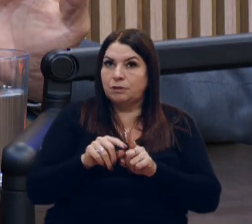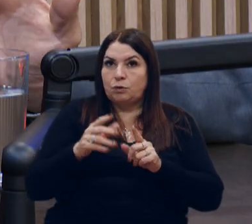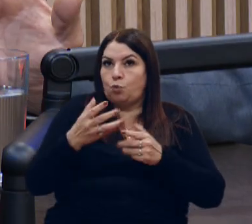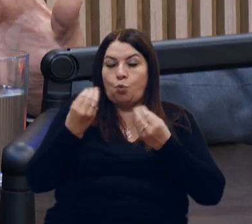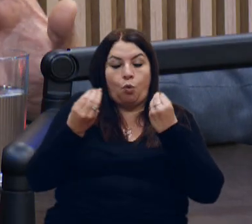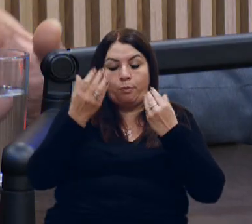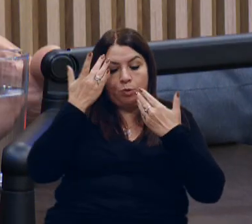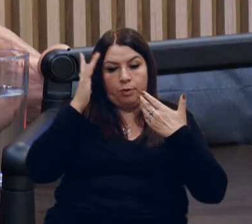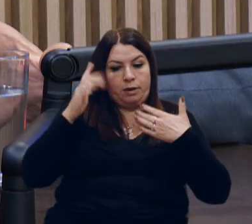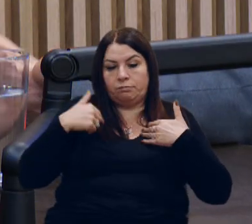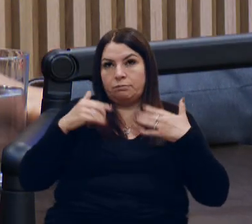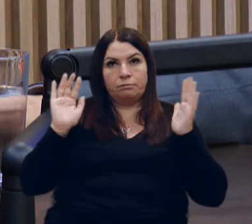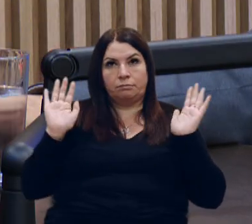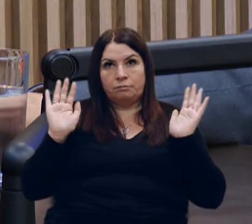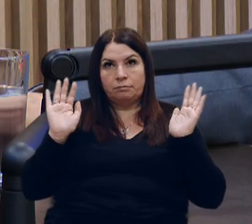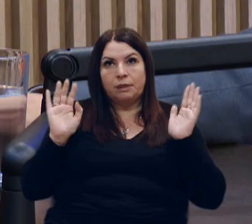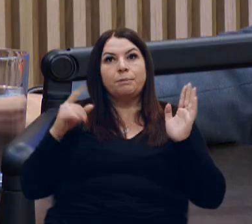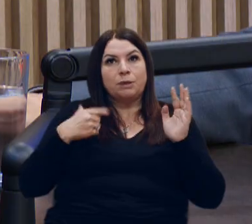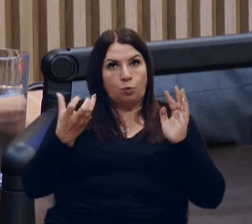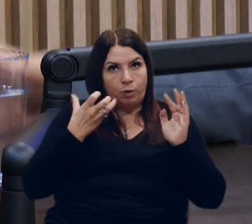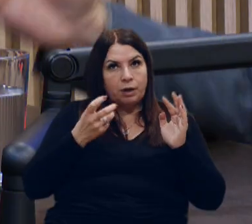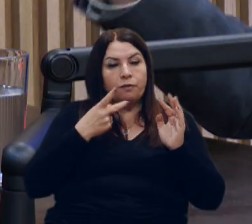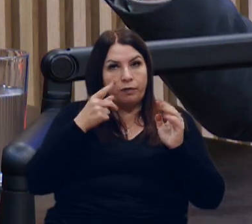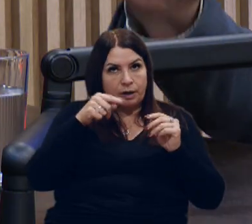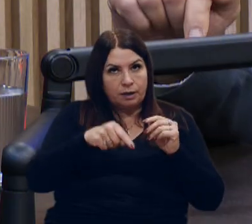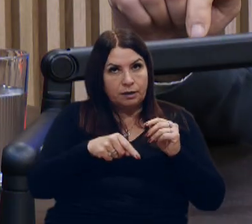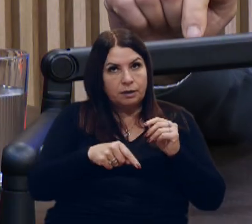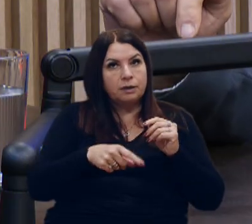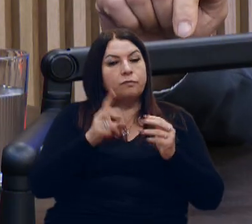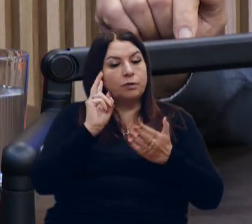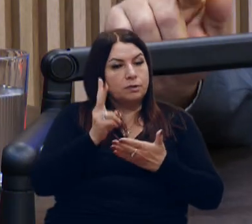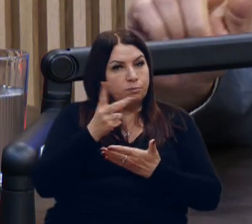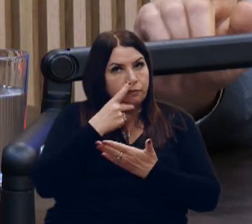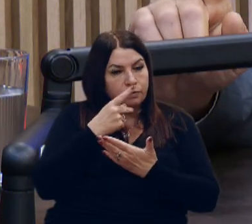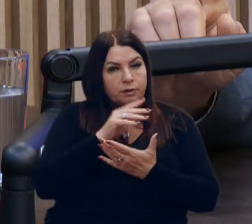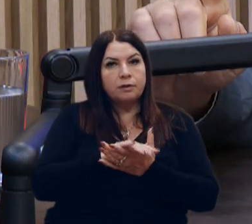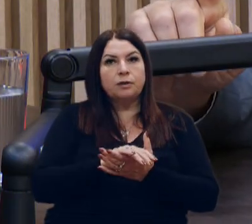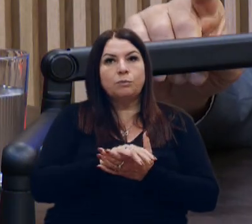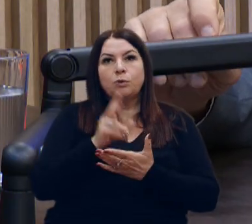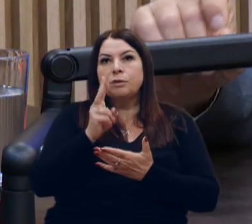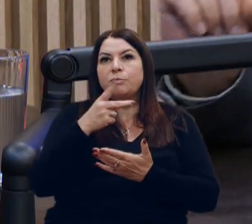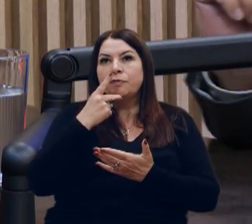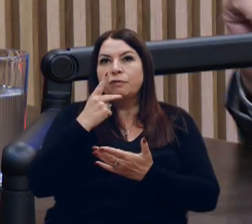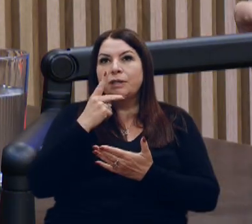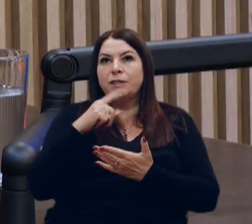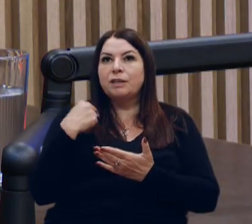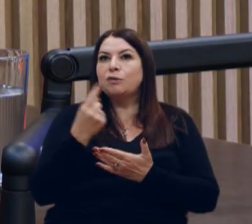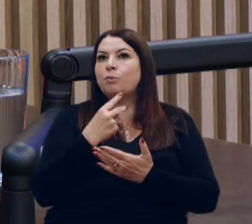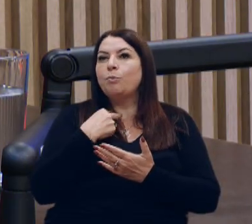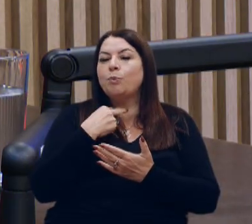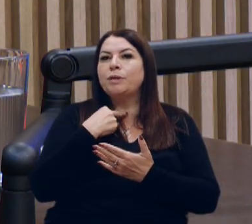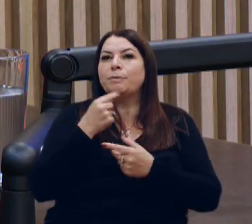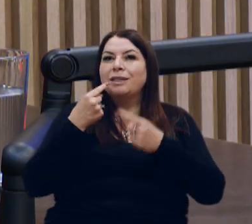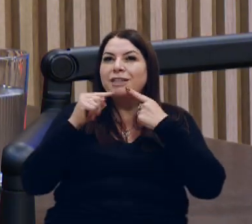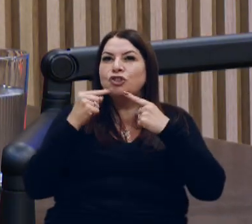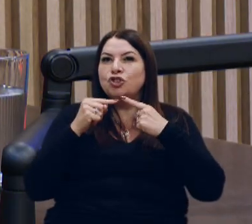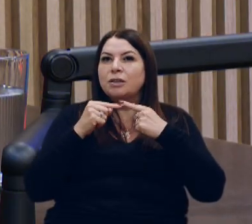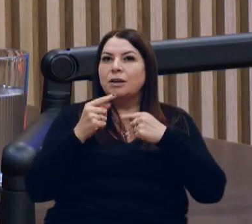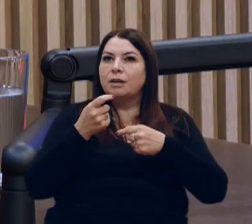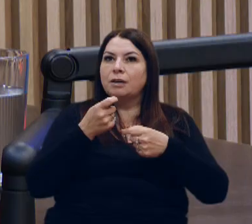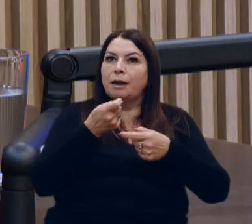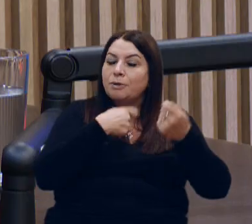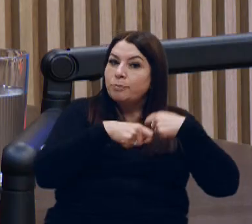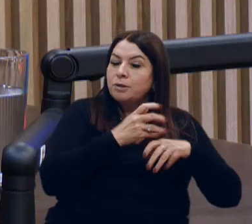mim, mas eu quero citar aqui, vou sempre citar, porque eu sempre digo, a gente não deve criticar um